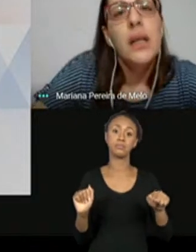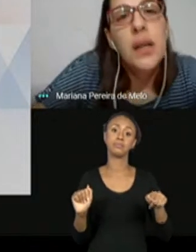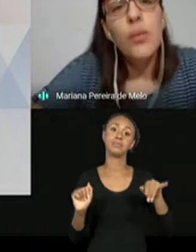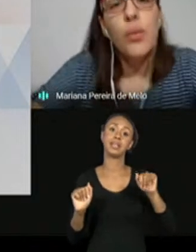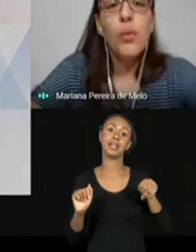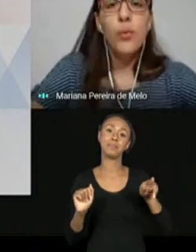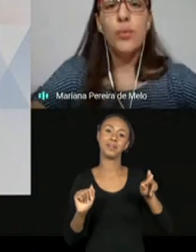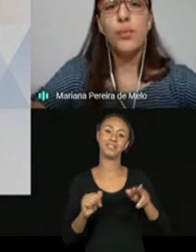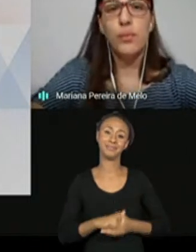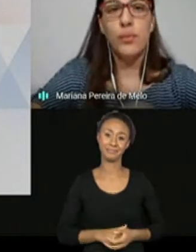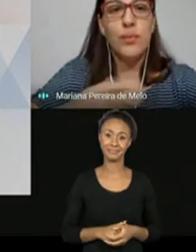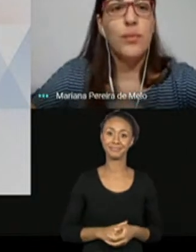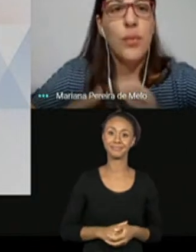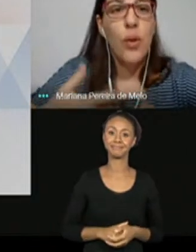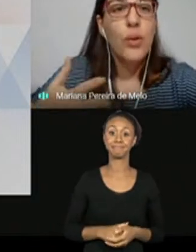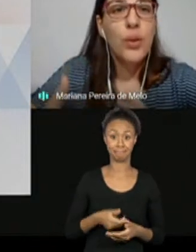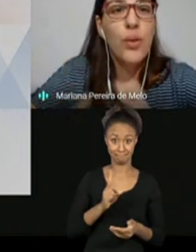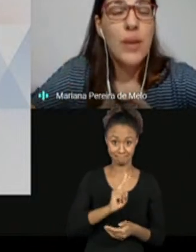Então,